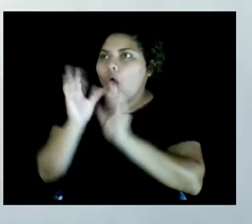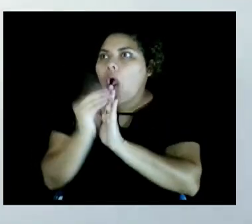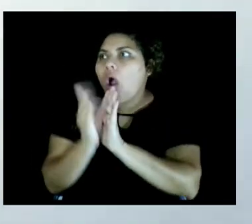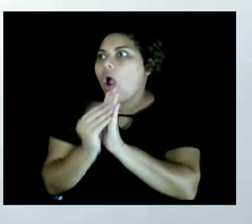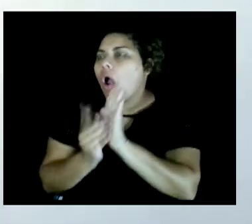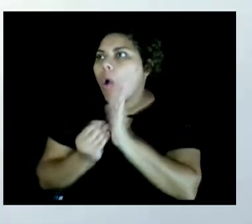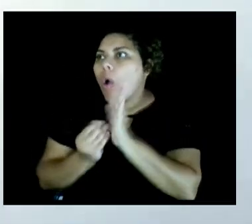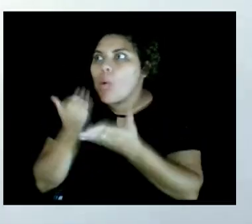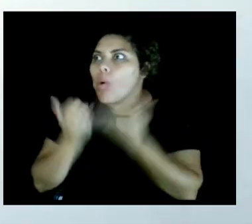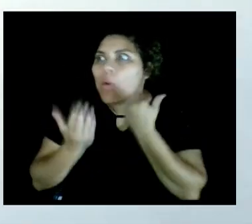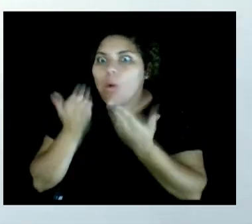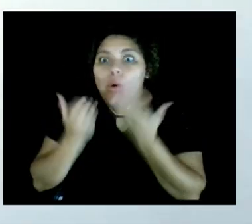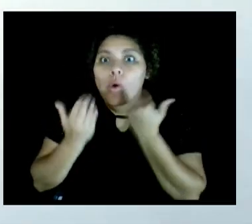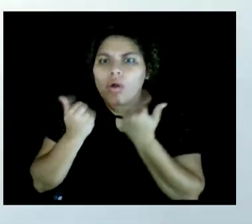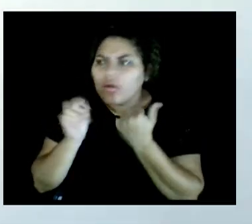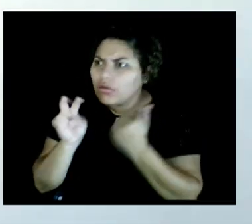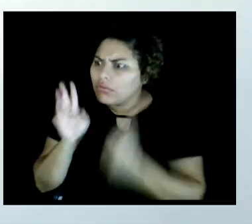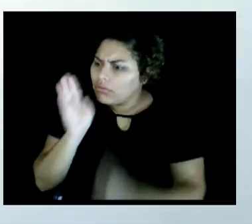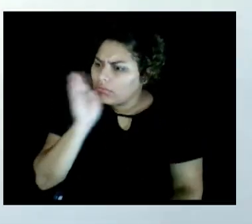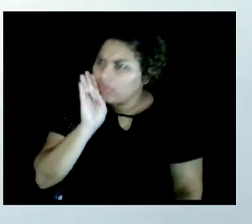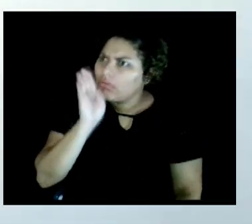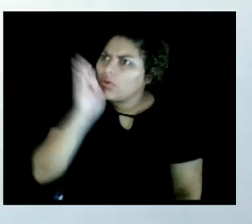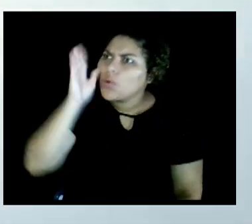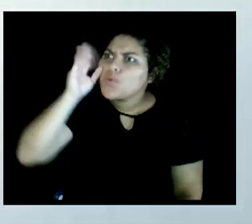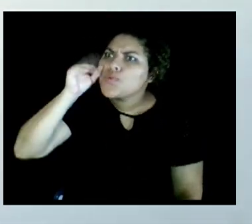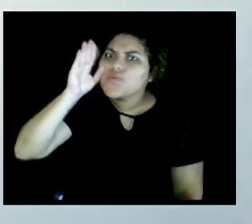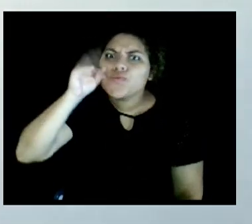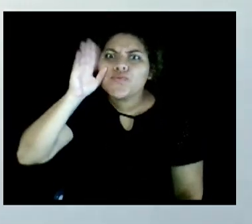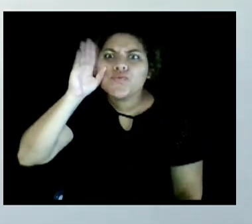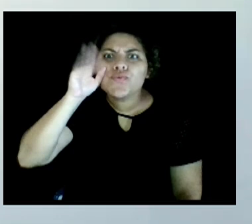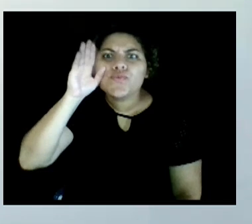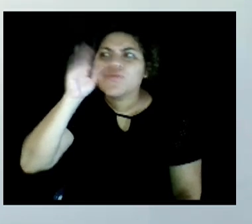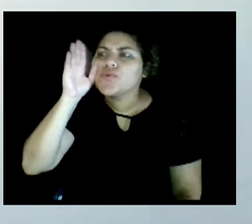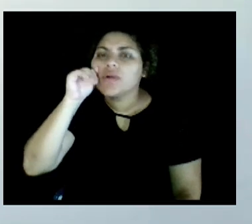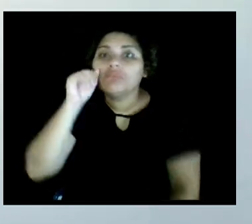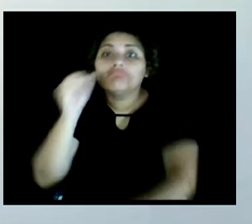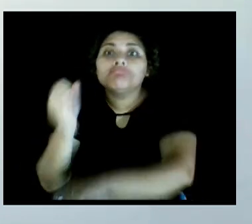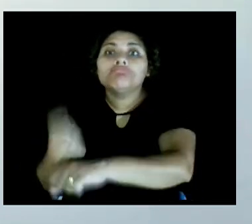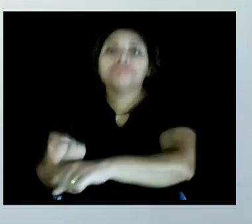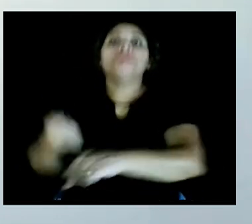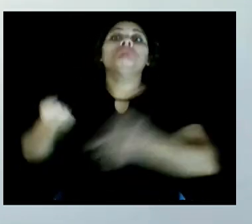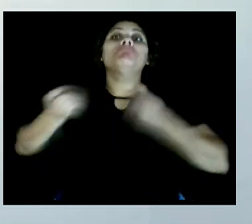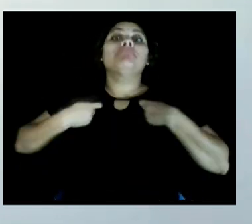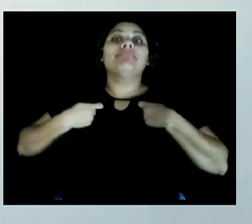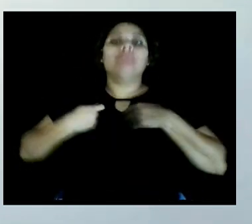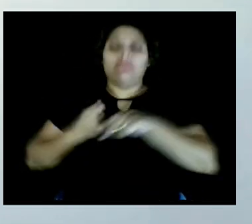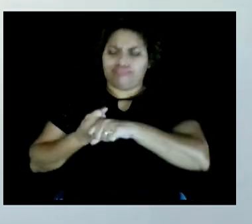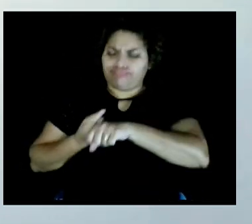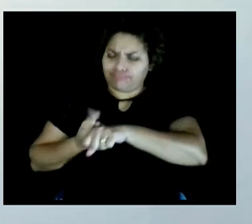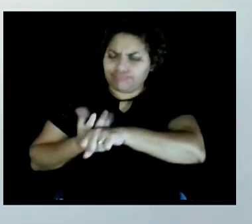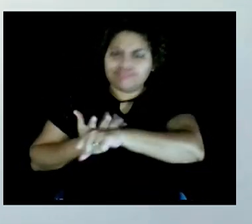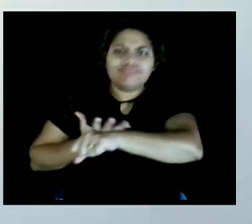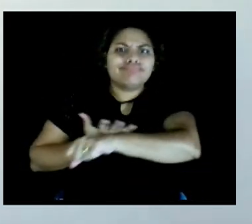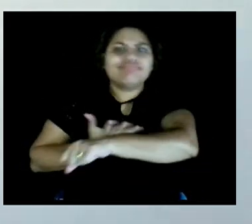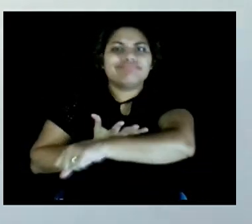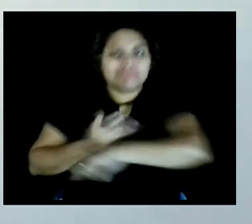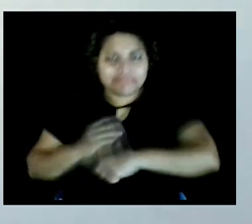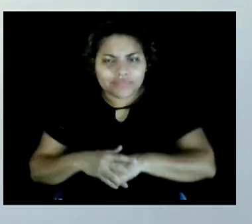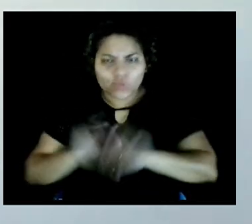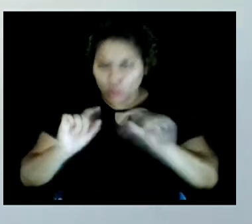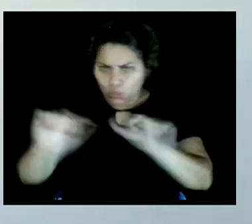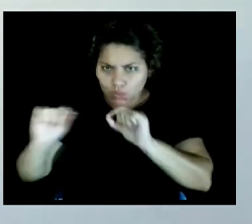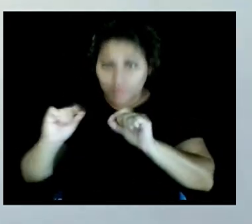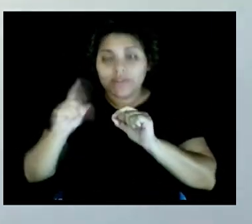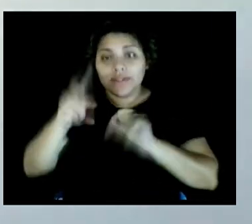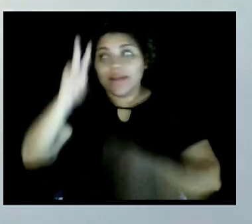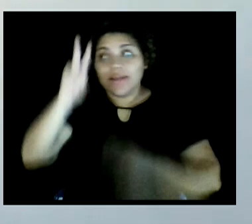interesses que geram uma determinada emoção. Então o que acontece? Quando a gente fala de nostalgia, a gente está falando também de